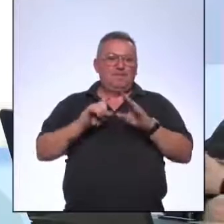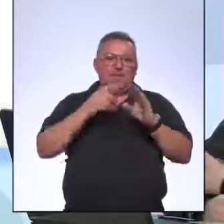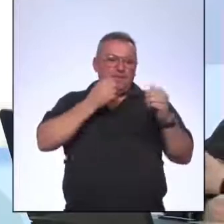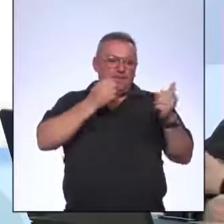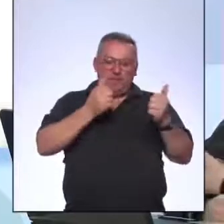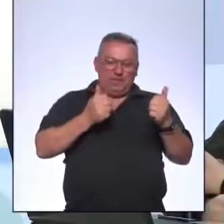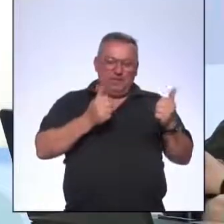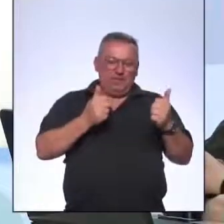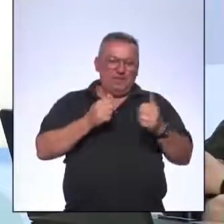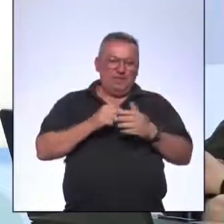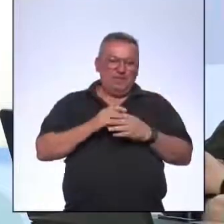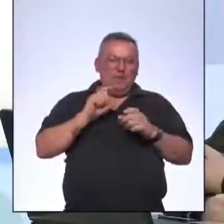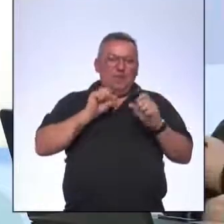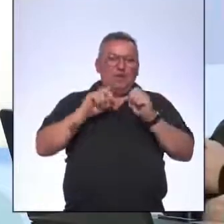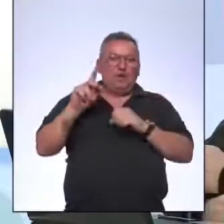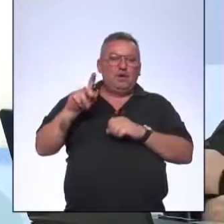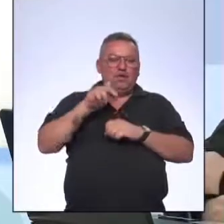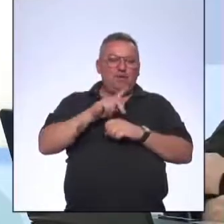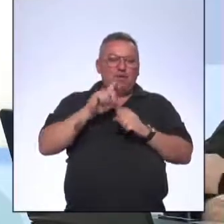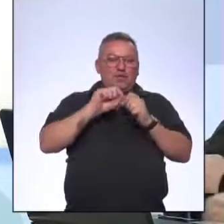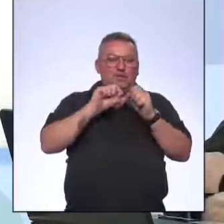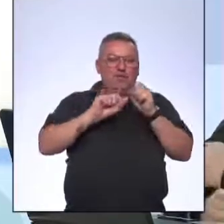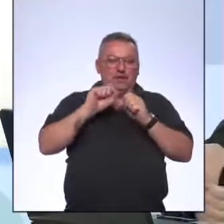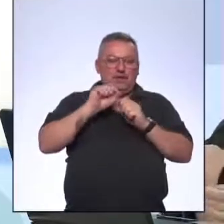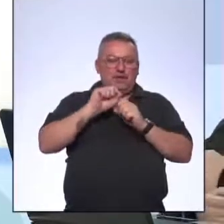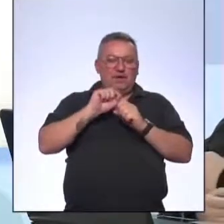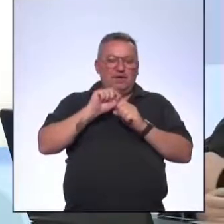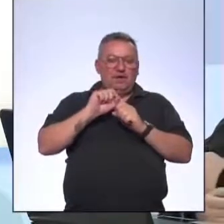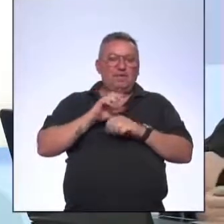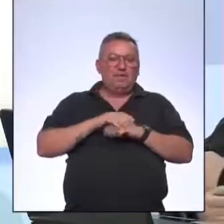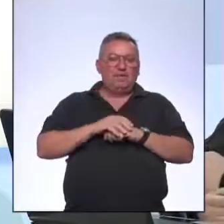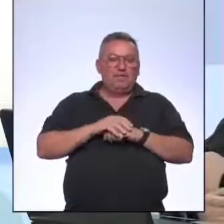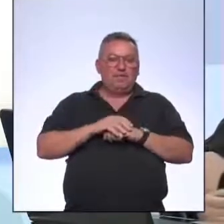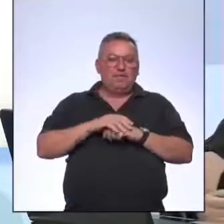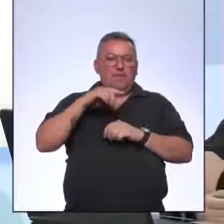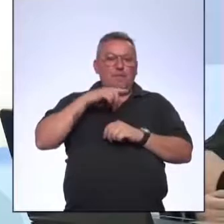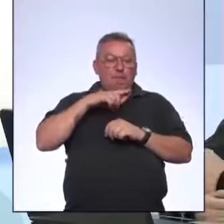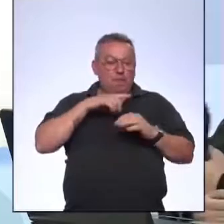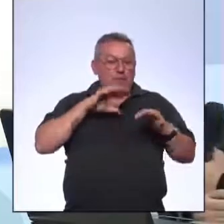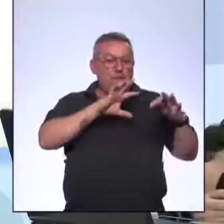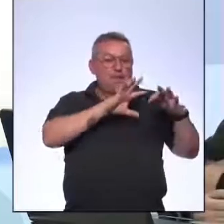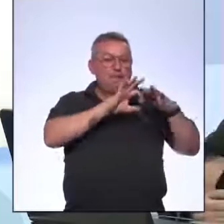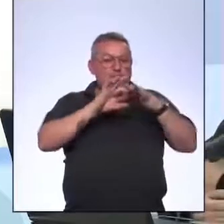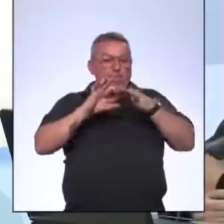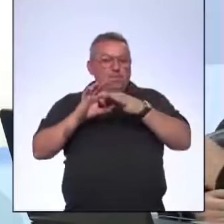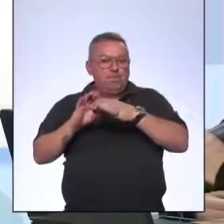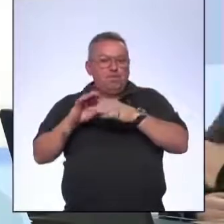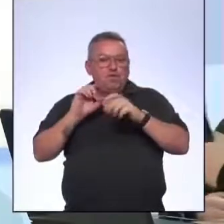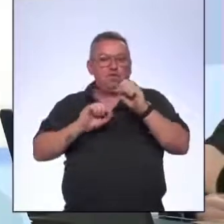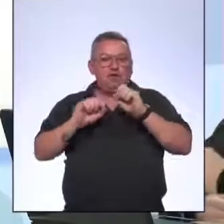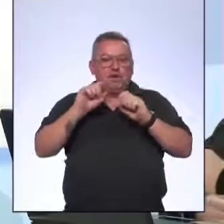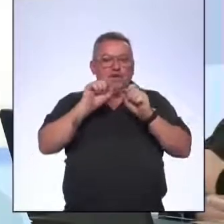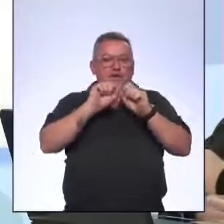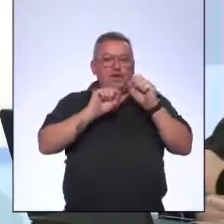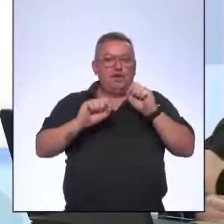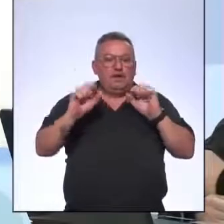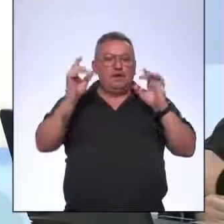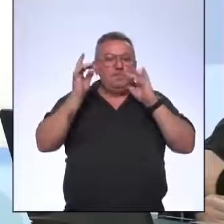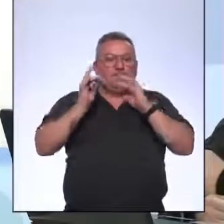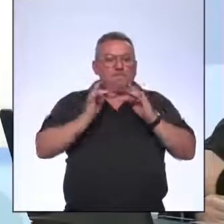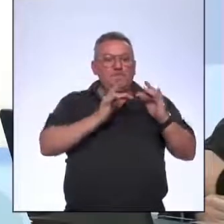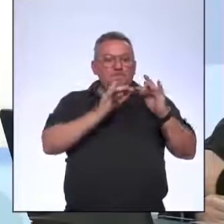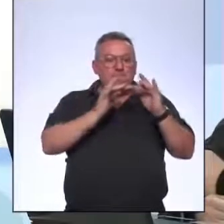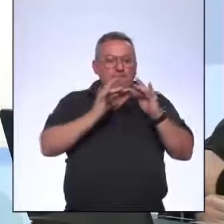tudo bem que que o professor Raphael então ele trouxe no vídeo a uma contextualização da que estabelecia a